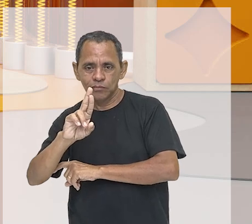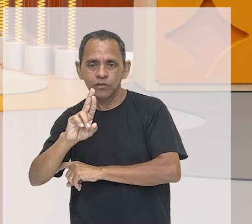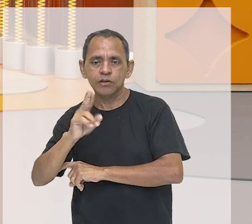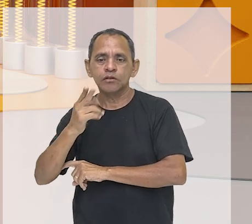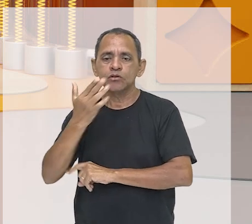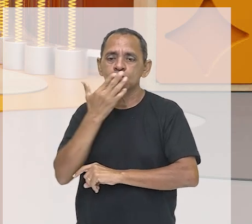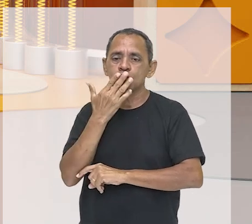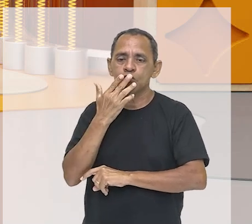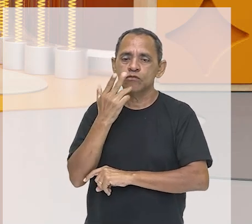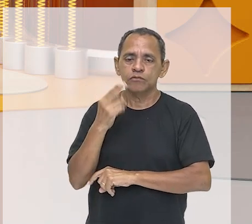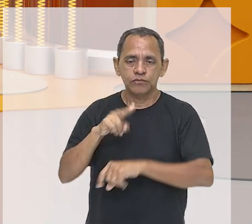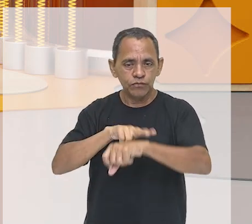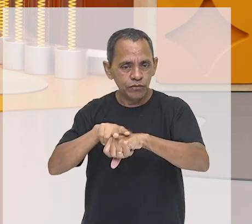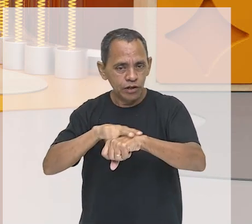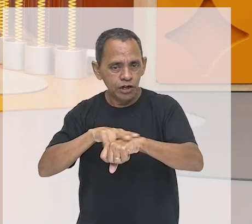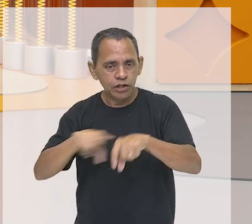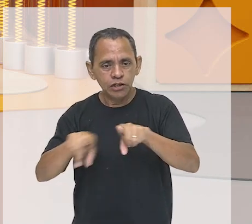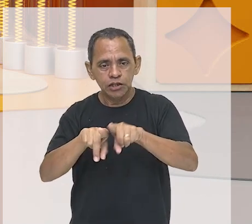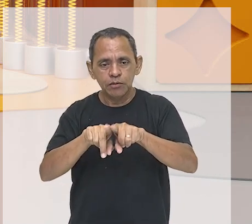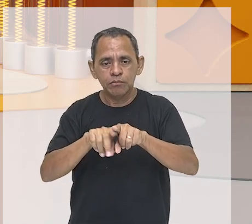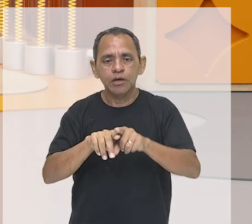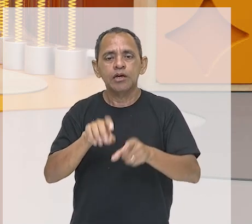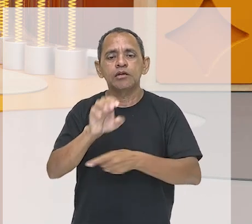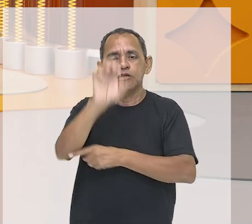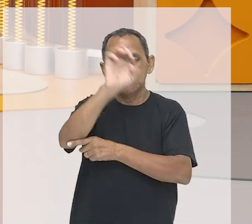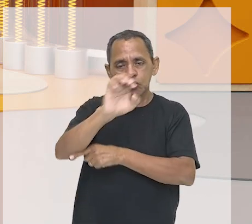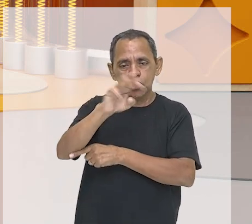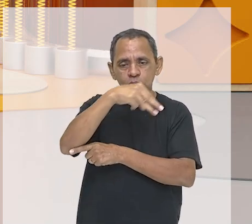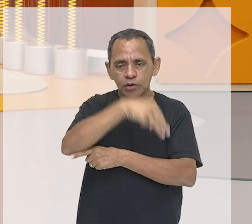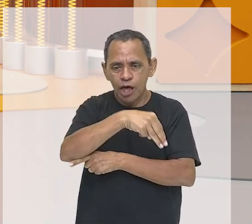Europa Mediterrânea aqui está de